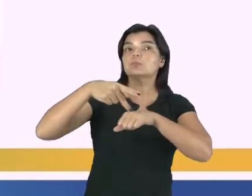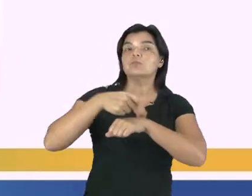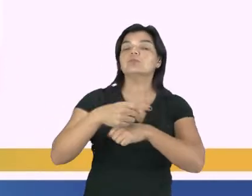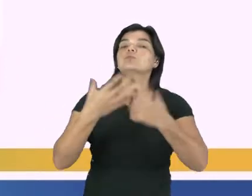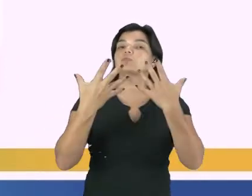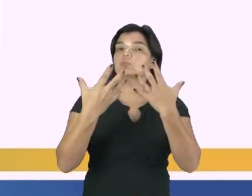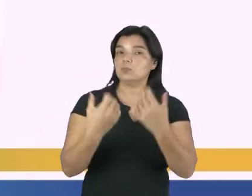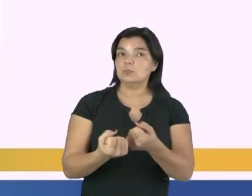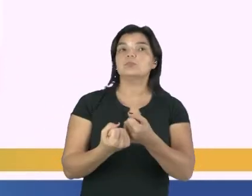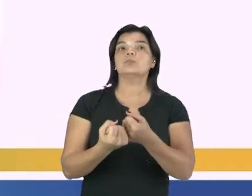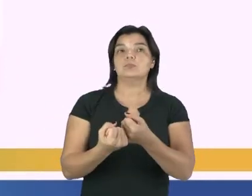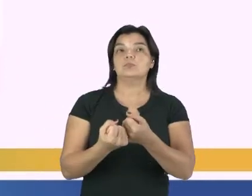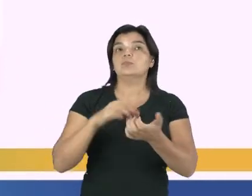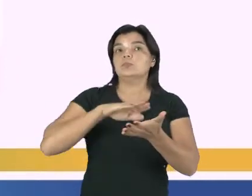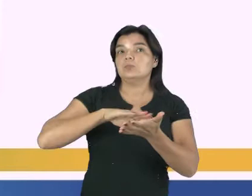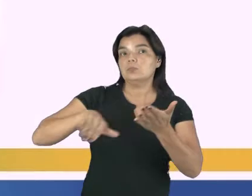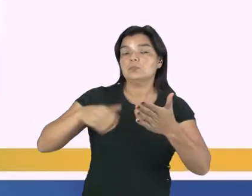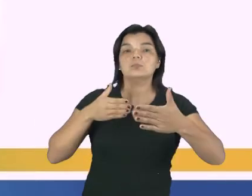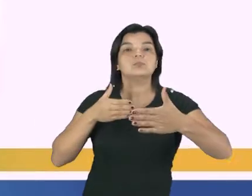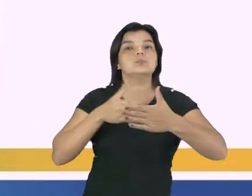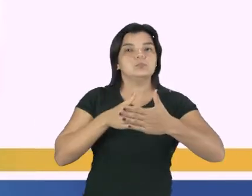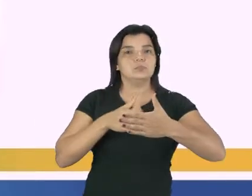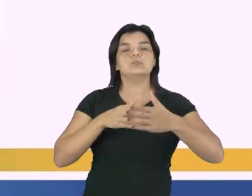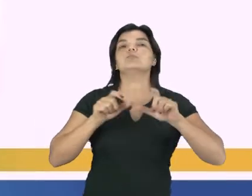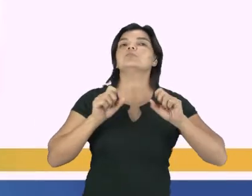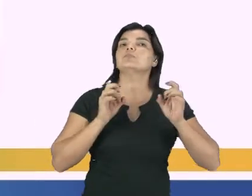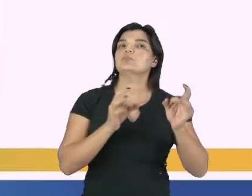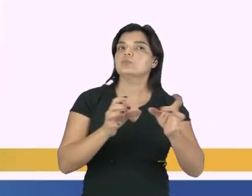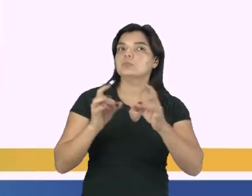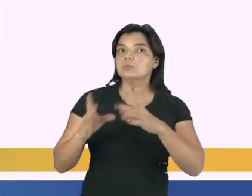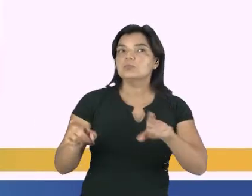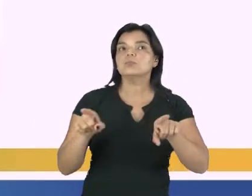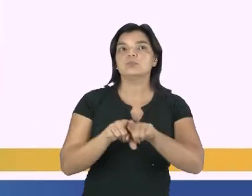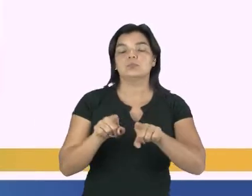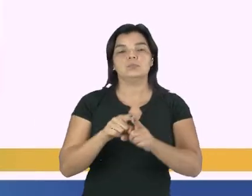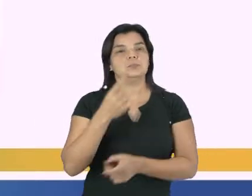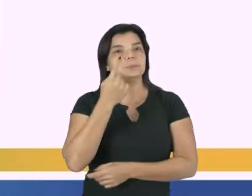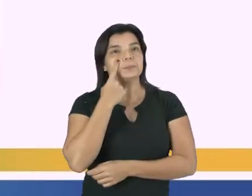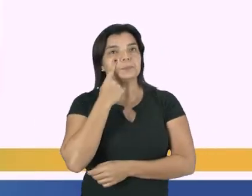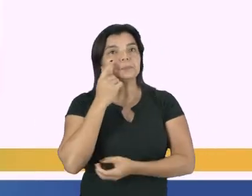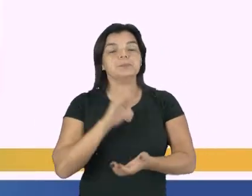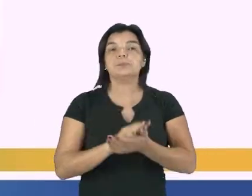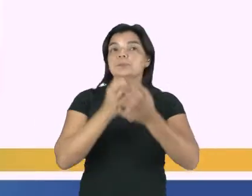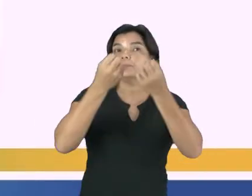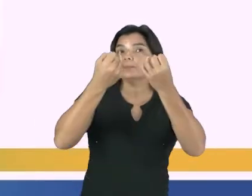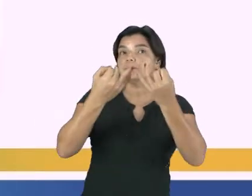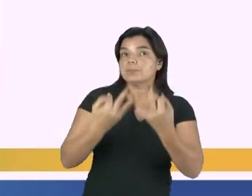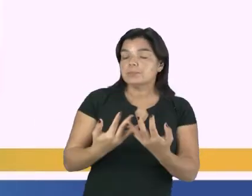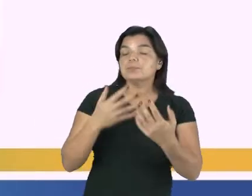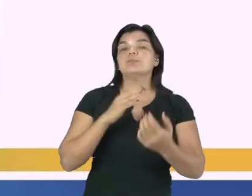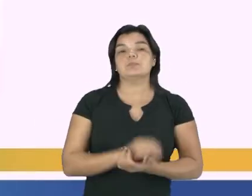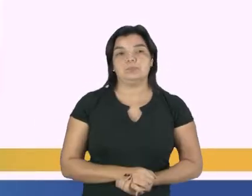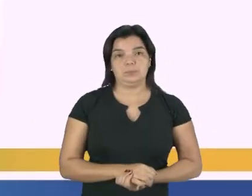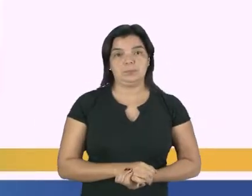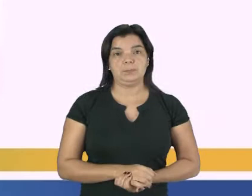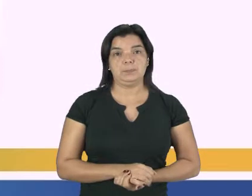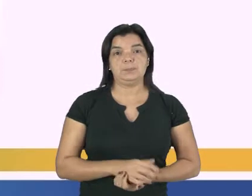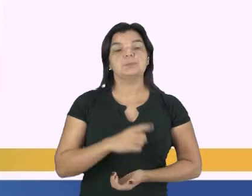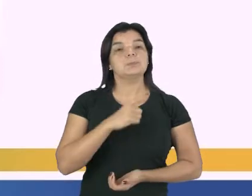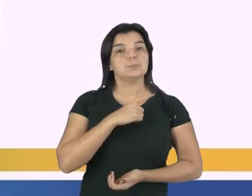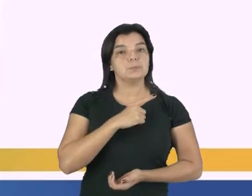membros concordam em abolir as barreiras ao comércio. Vejam que eu acabei de falar de uma